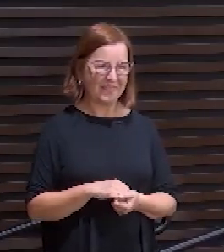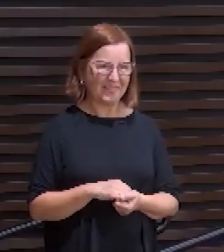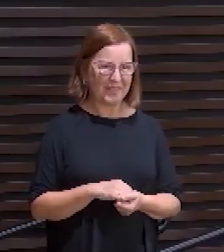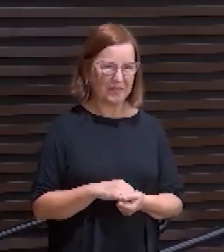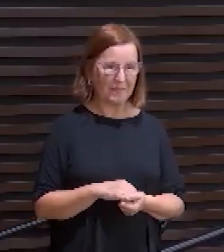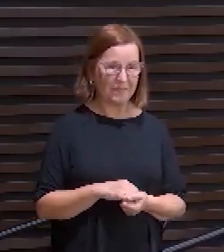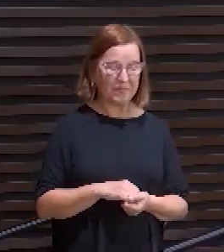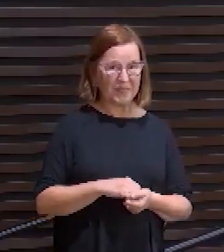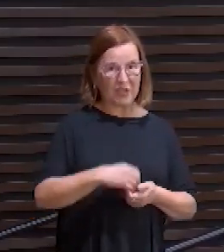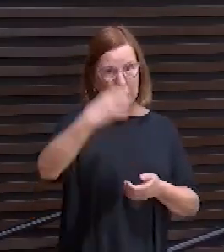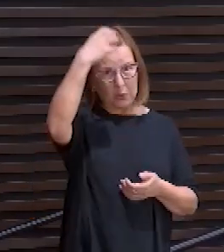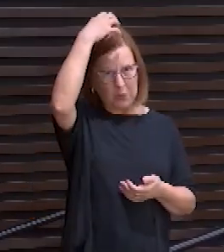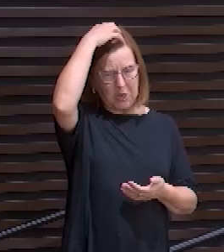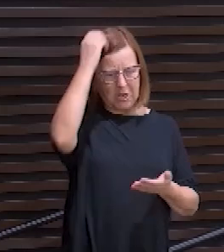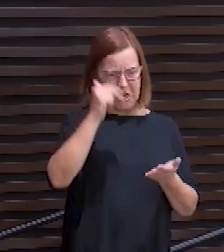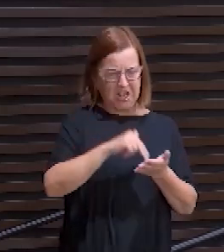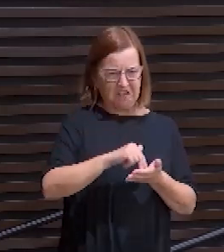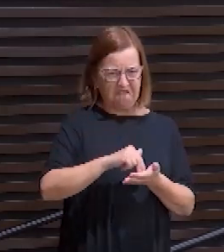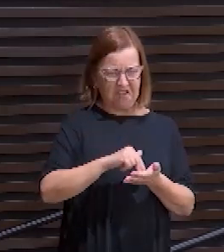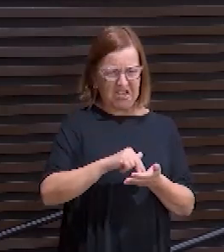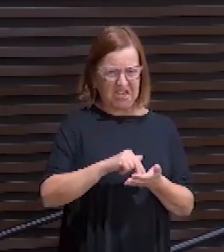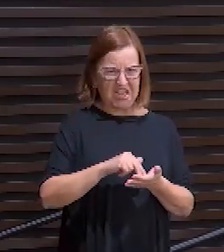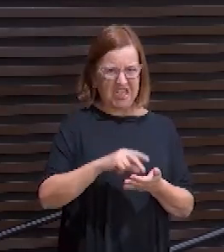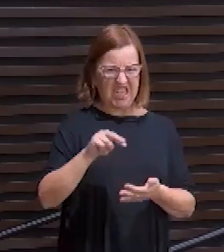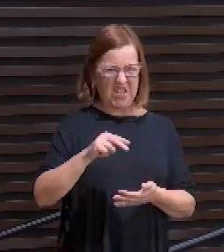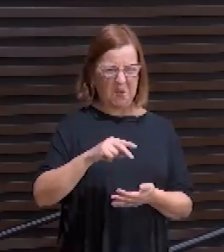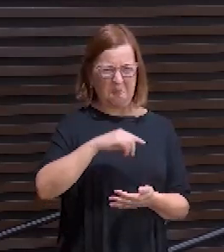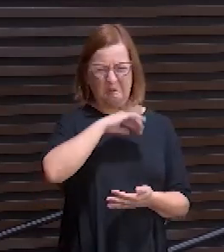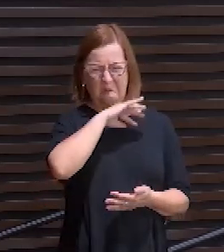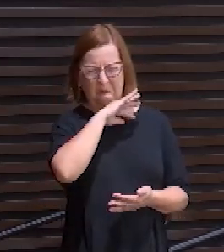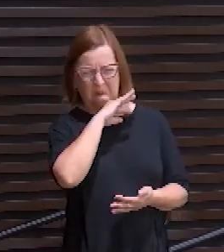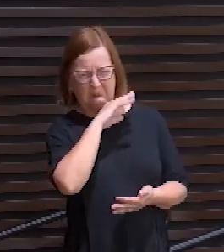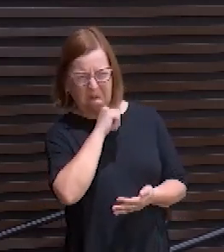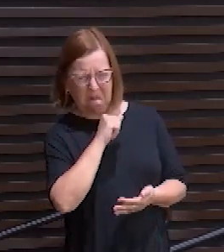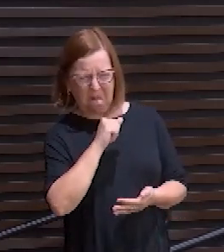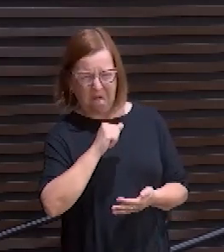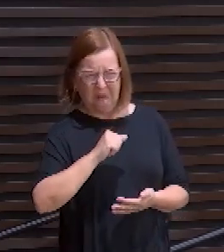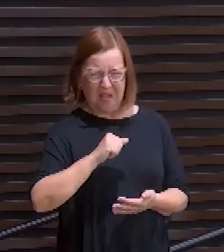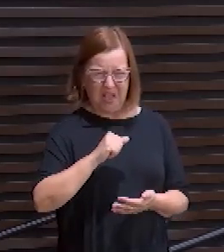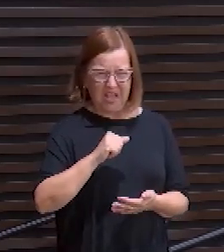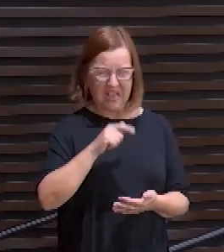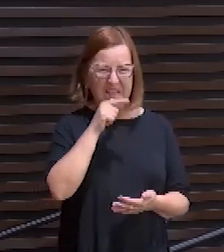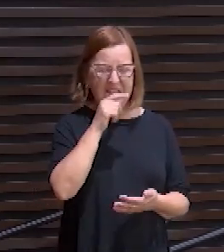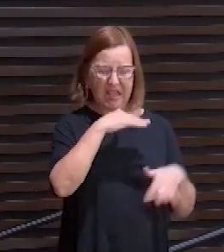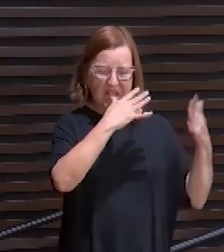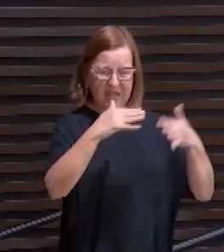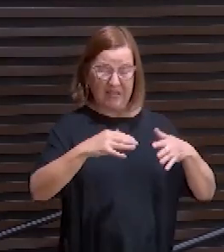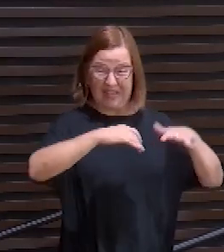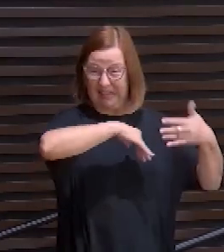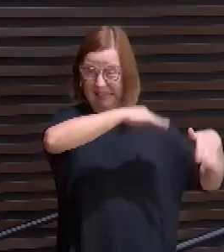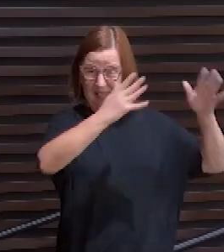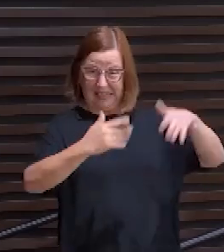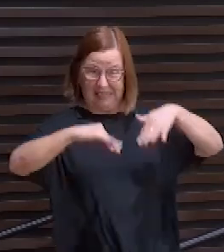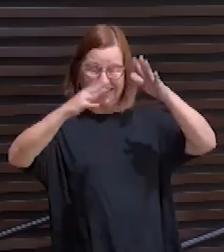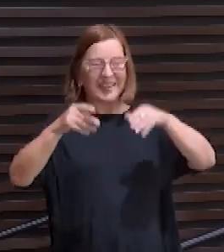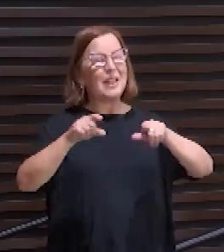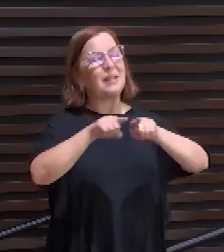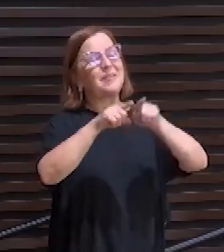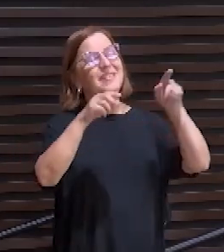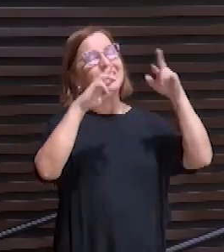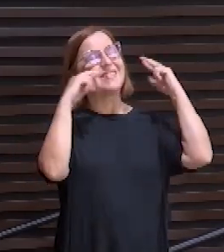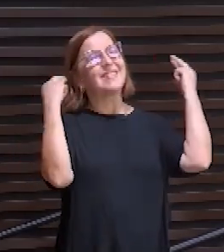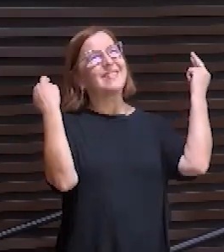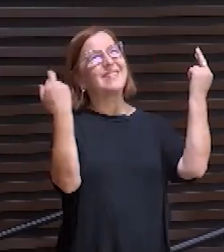Os reis se levantam como feras, como bestas subindo do mar agitado. Mas o reino será entregue